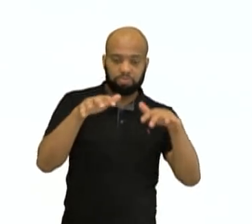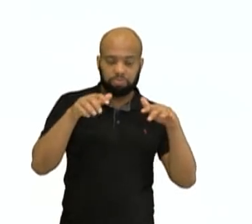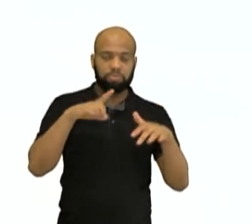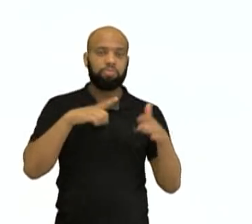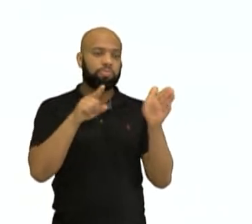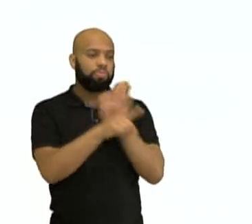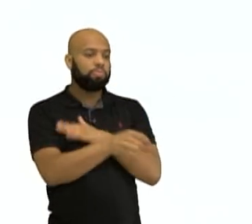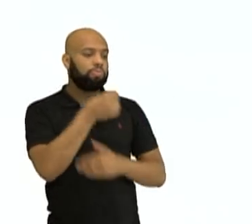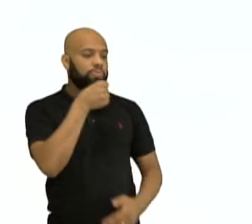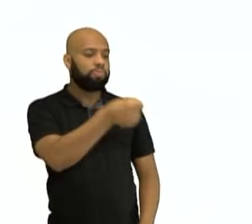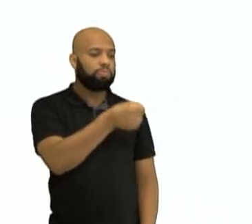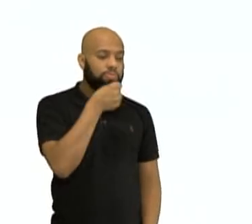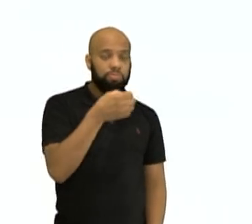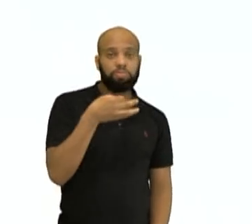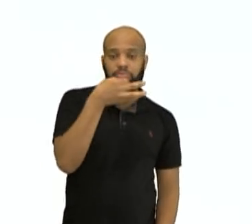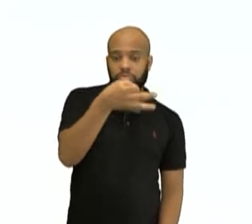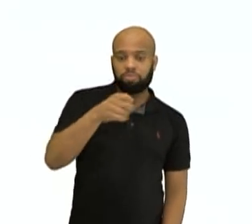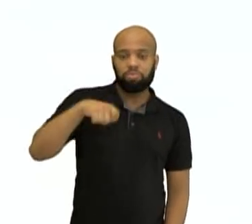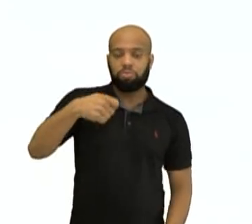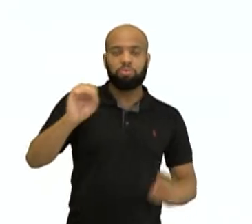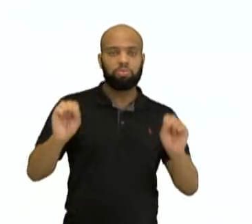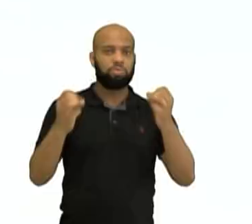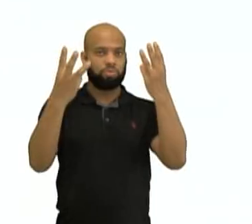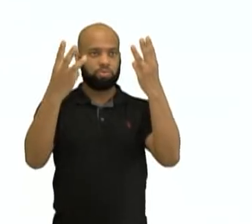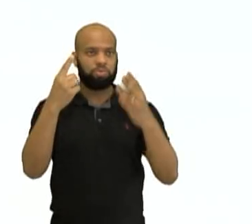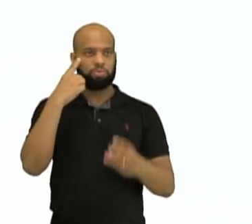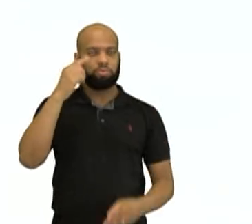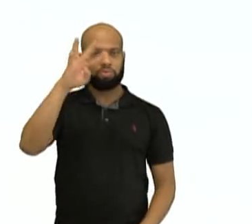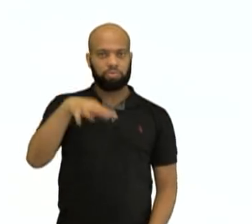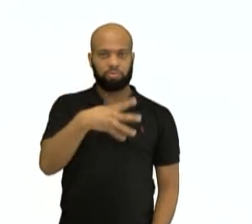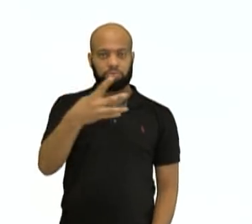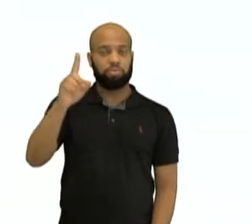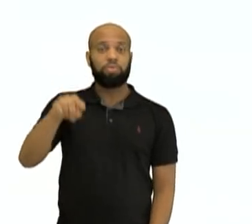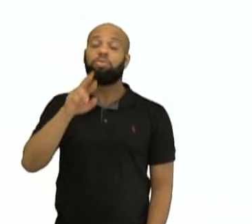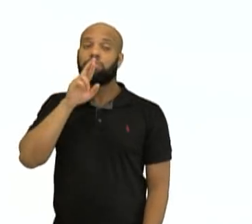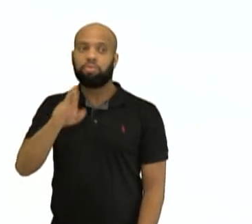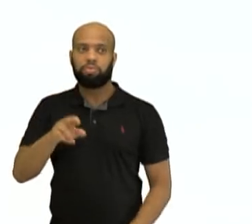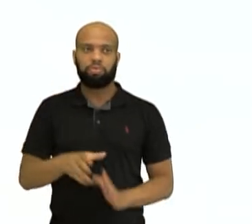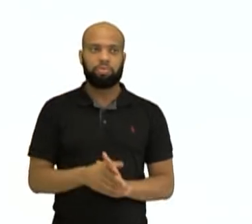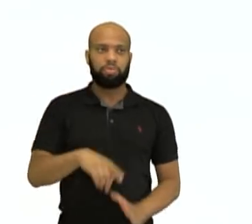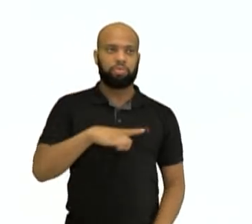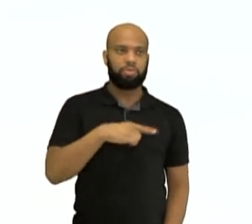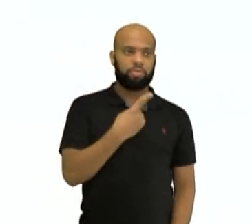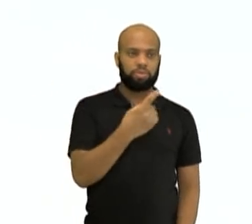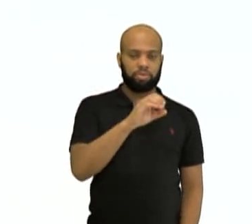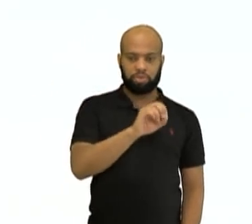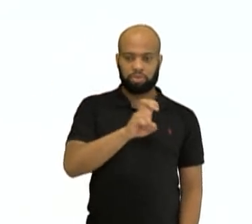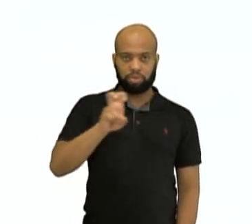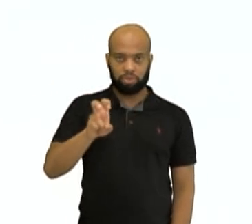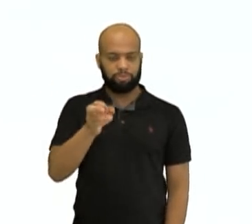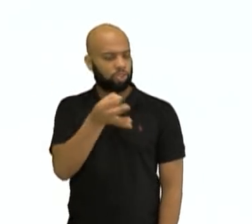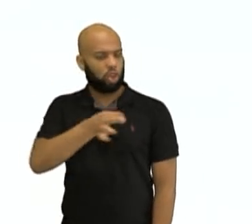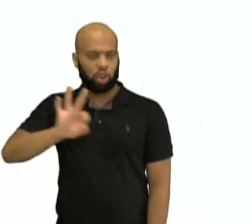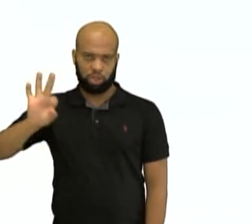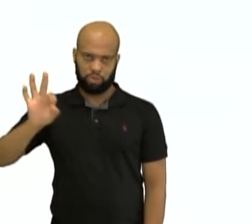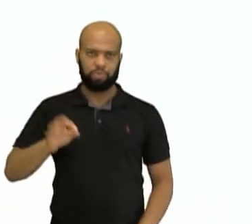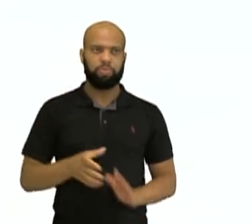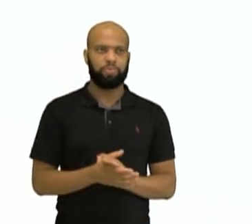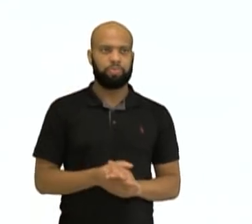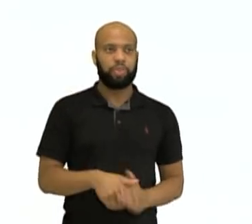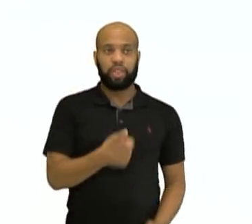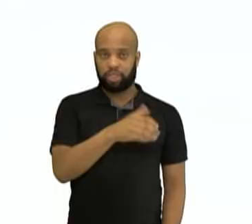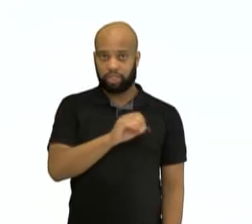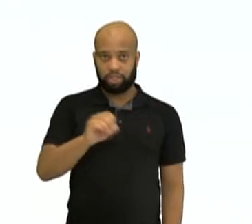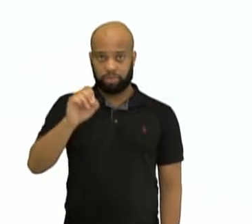entrevistados e opinaram sobre o show. Veja o resultado dessa pesquisa. Então, 105 pessoas acharam ótimo, 100 pessoas